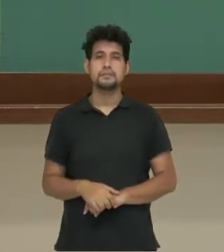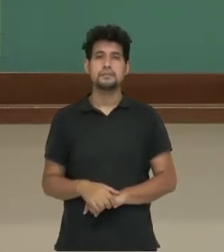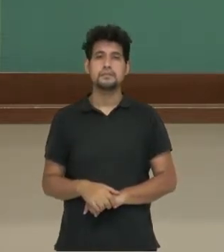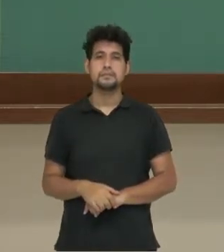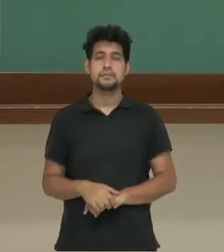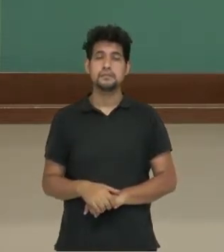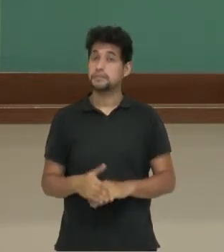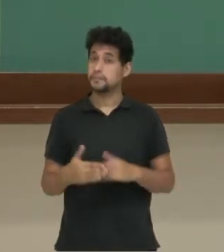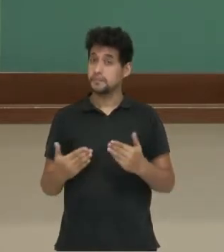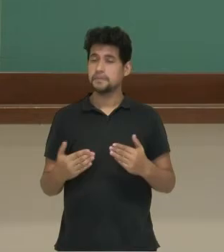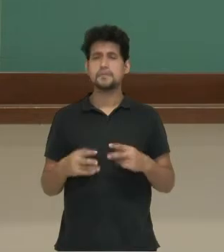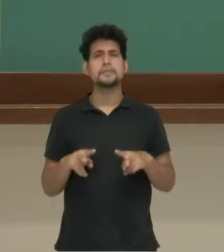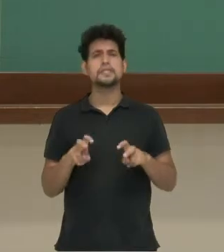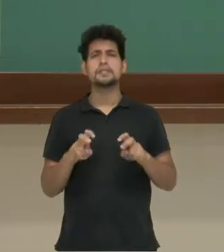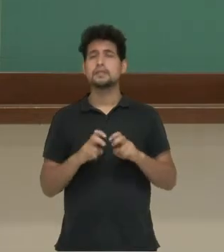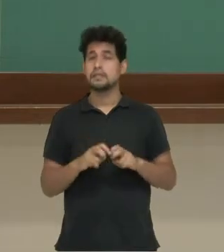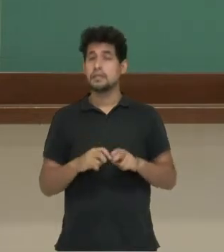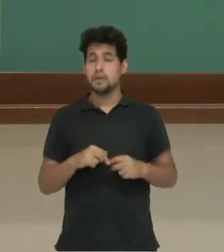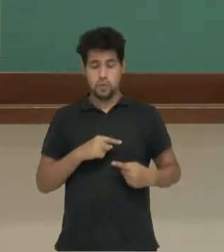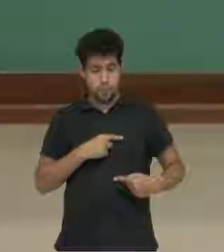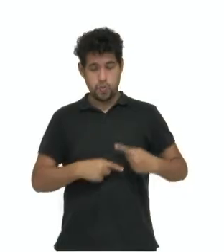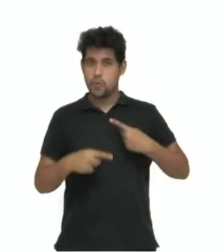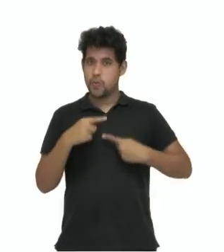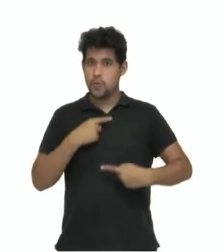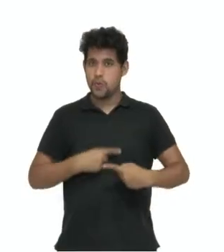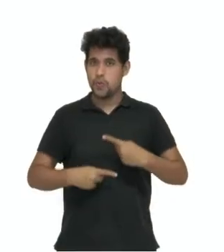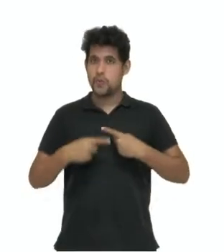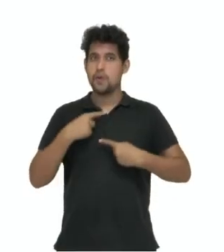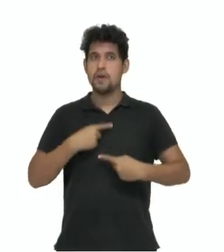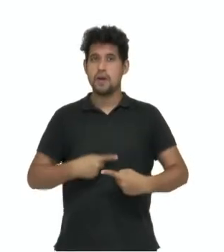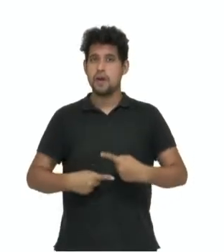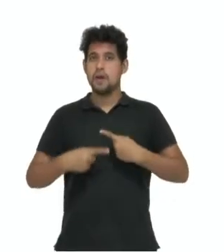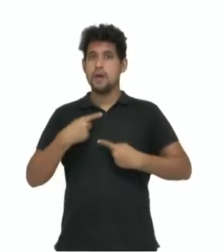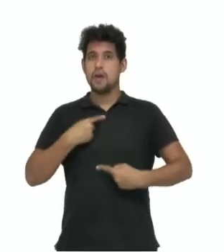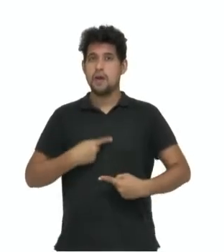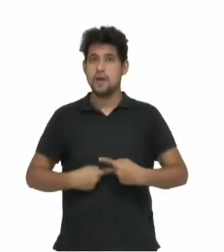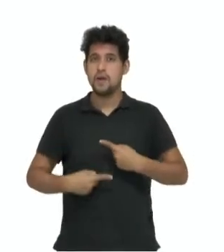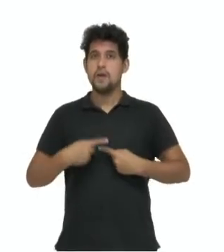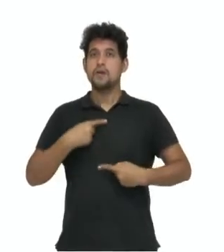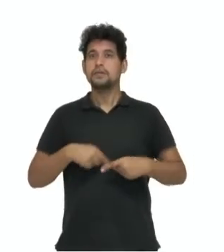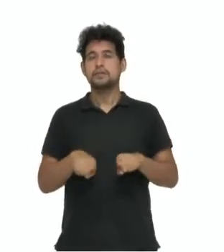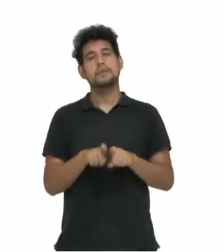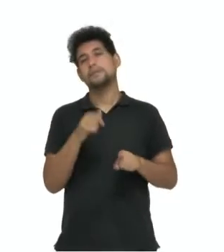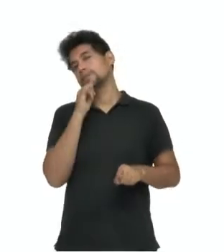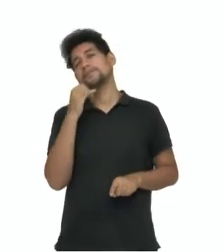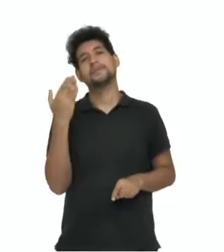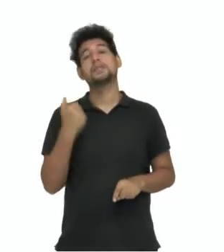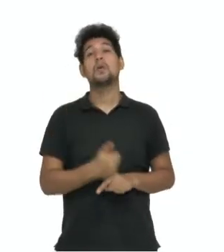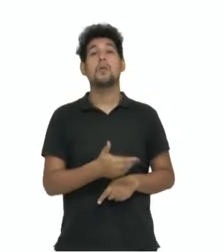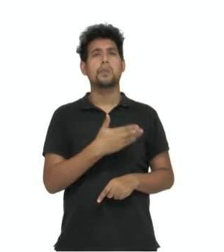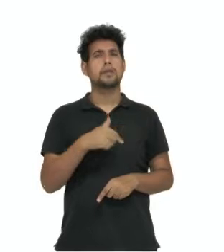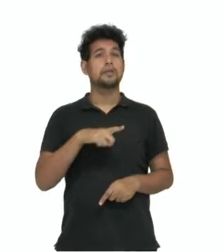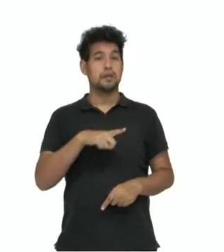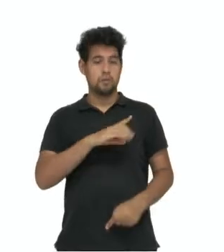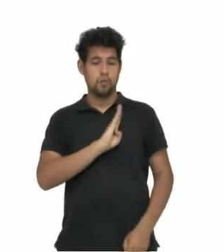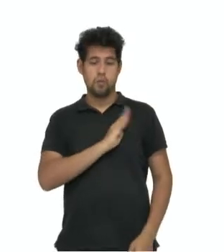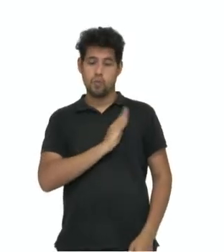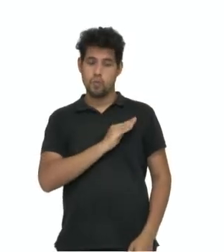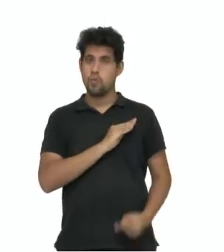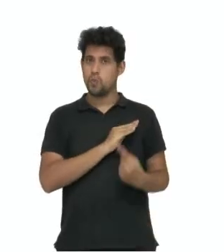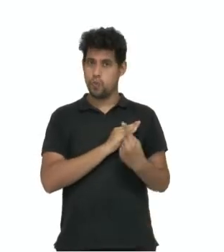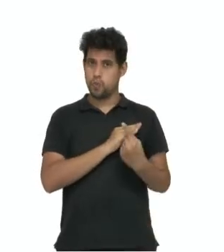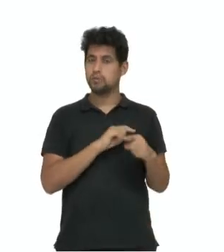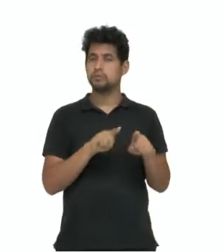E daí a circulação, né? Então nós aprendemos, vocês aprenderam nas aulas anteriores, que os peixes eles vão ter um coração único